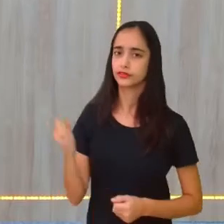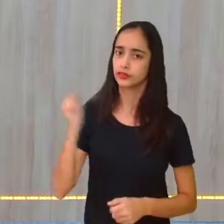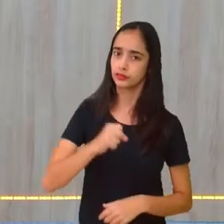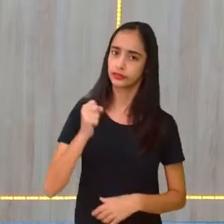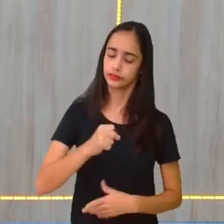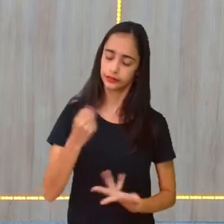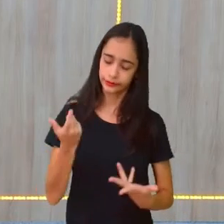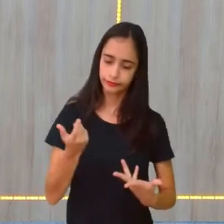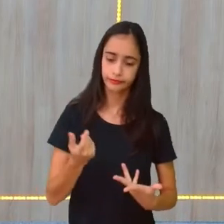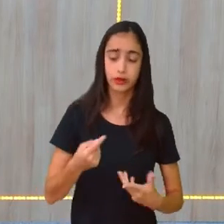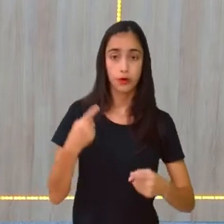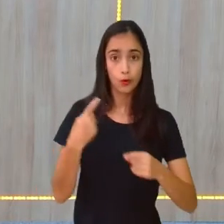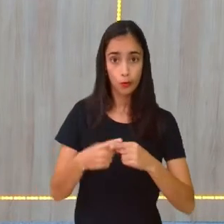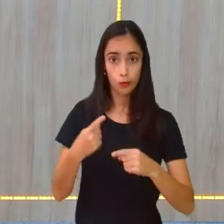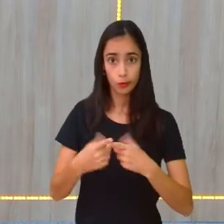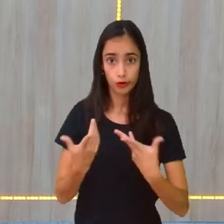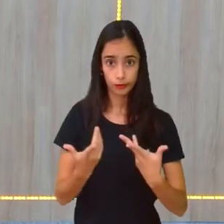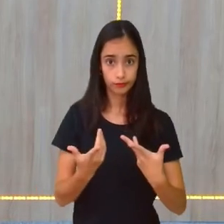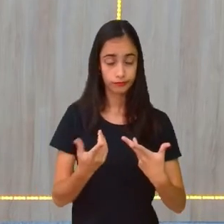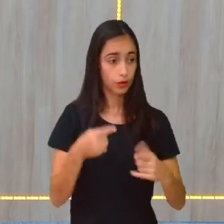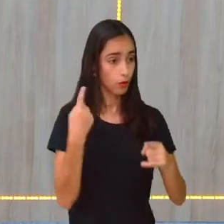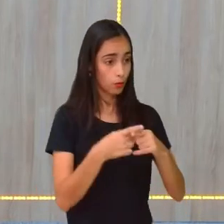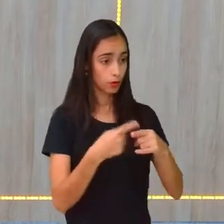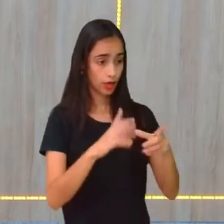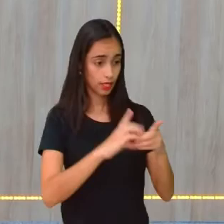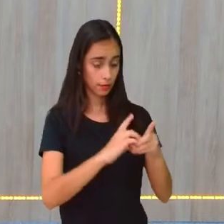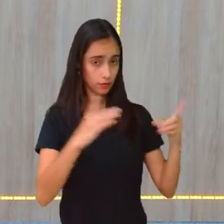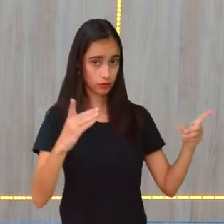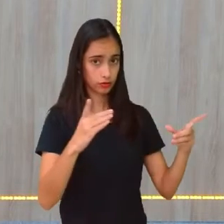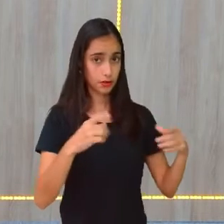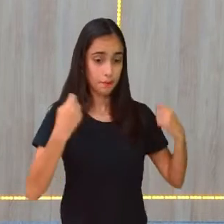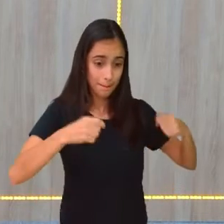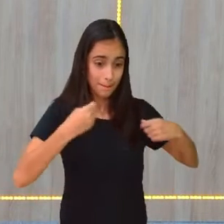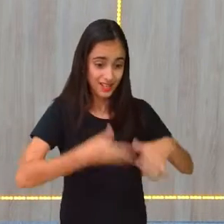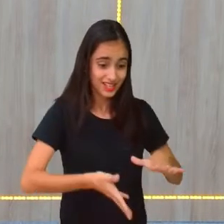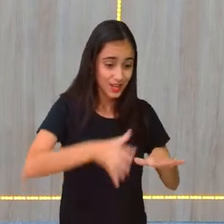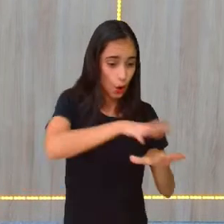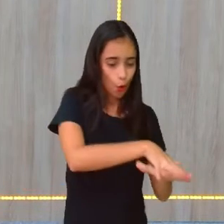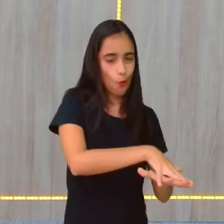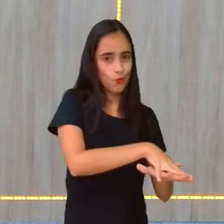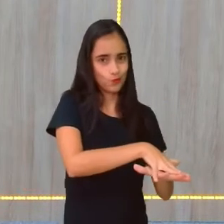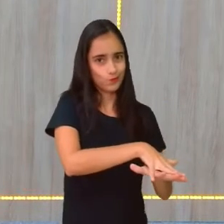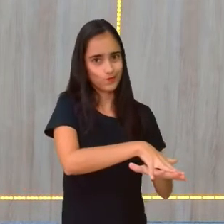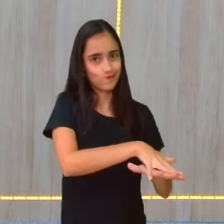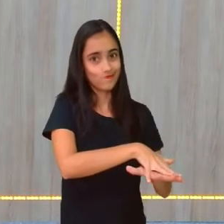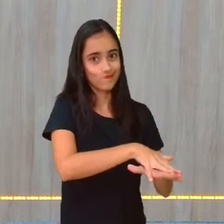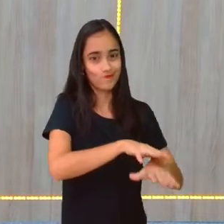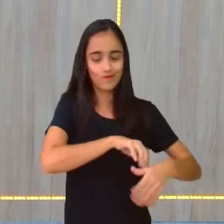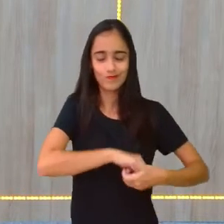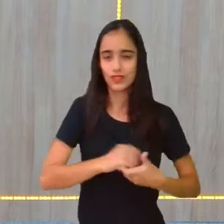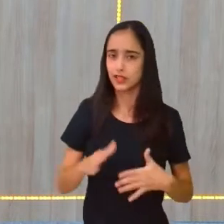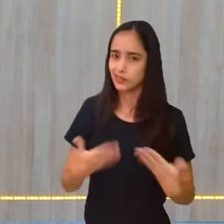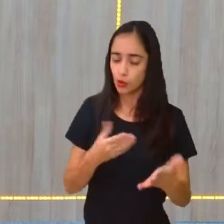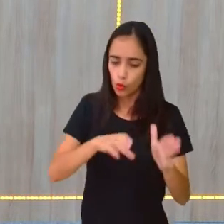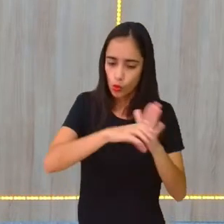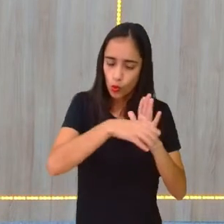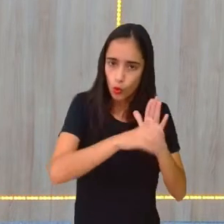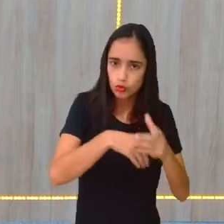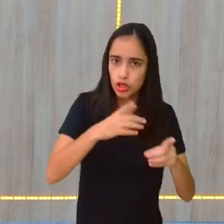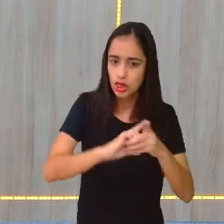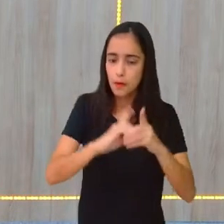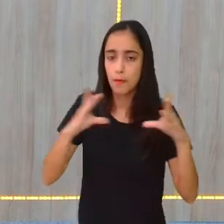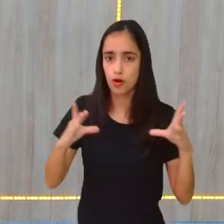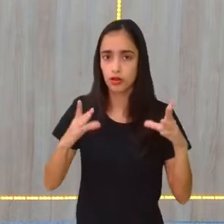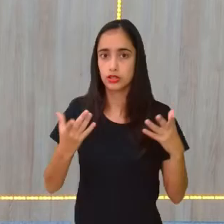Exatamente. A democracia, para existir, ela tem que ser inclusiva. Exatamente. O conceito de democracia,